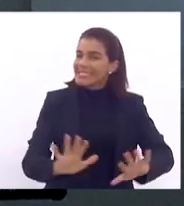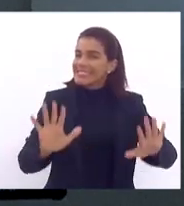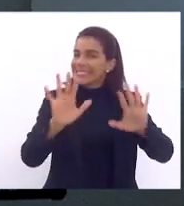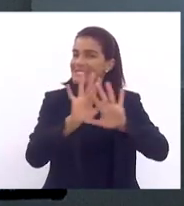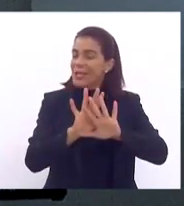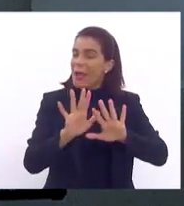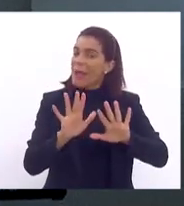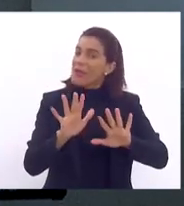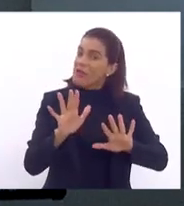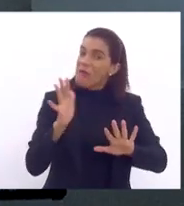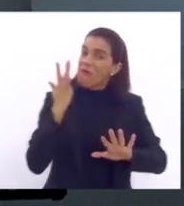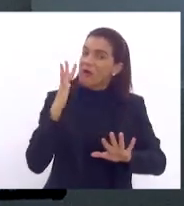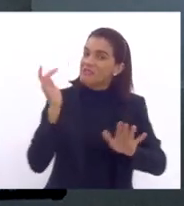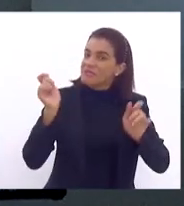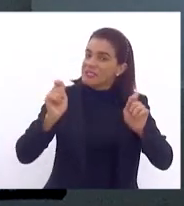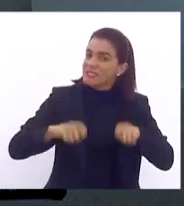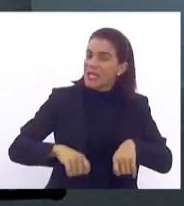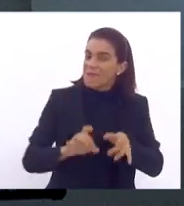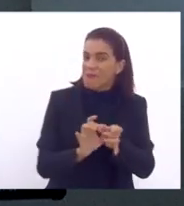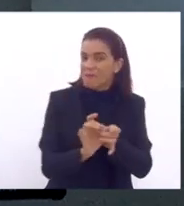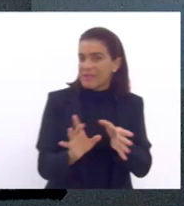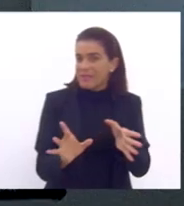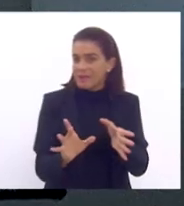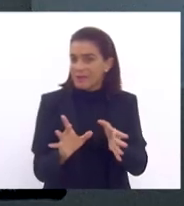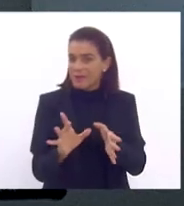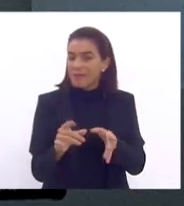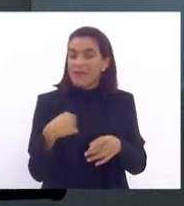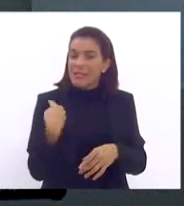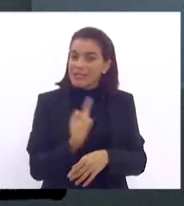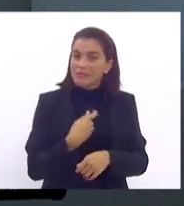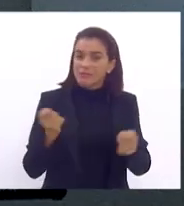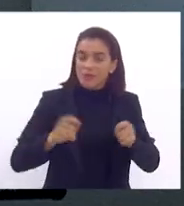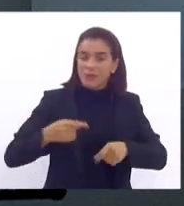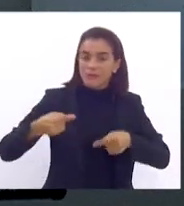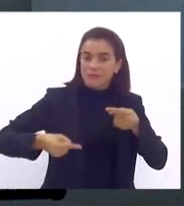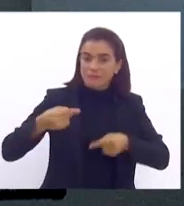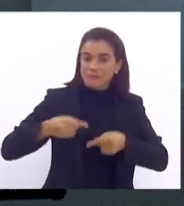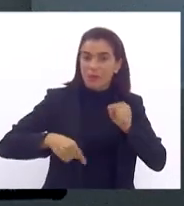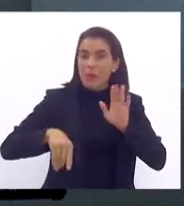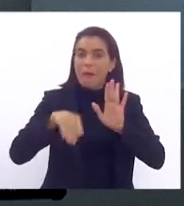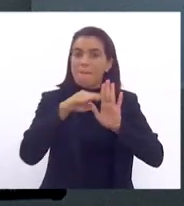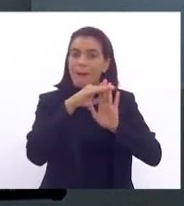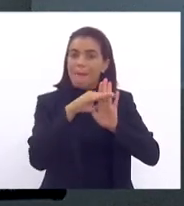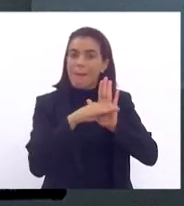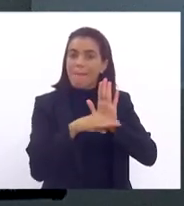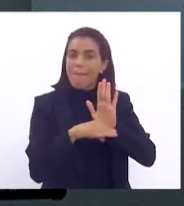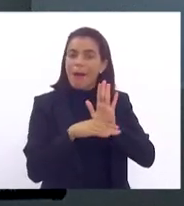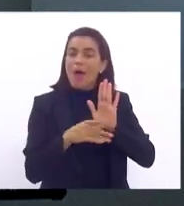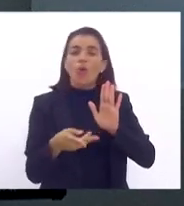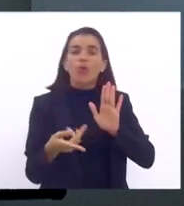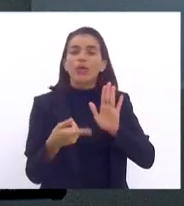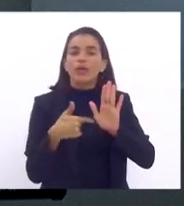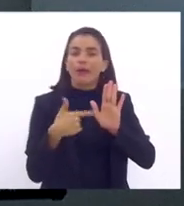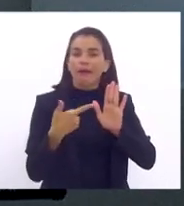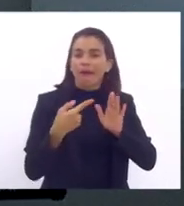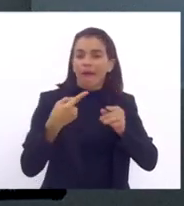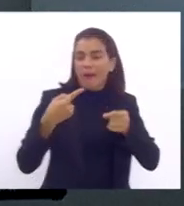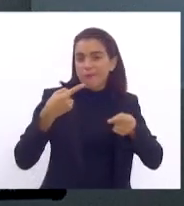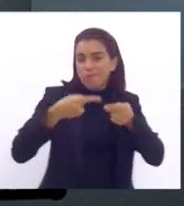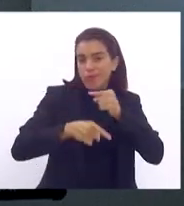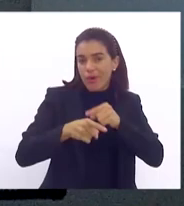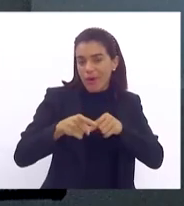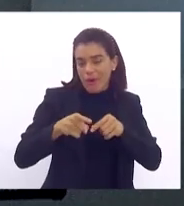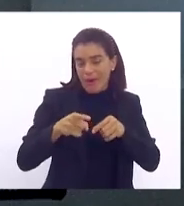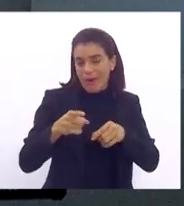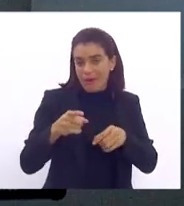provavelmente vai ser permitido né A ideia é que a gente discuta aqui parâmetros para o bloqueio que possam inclusive o